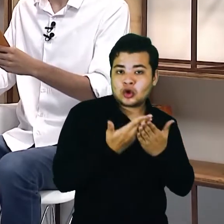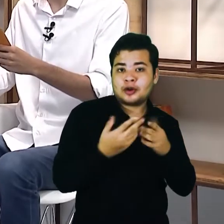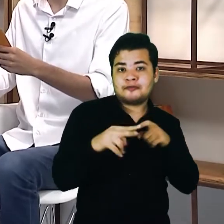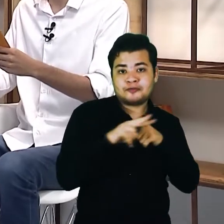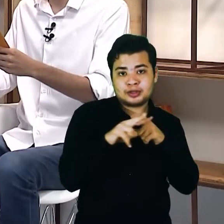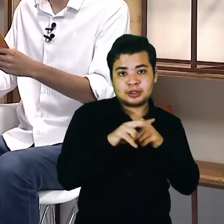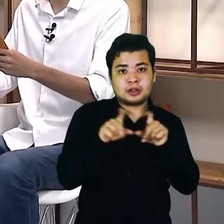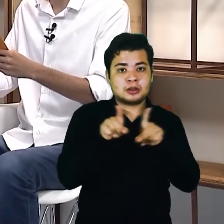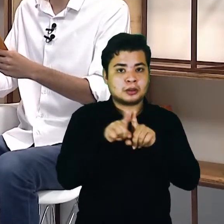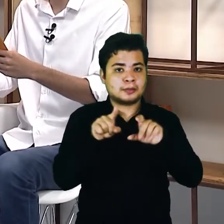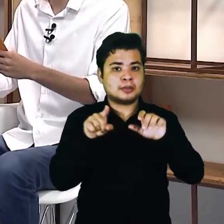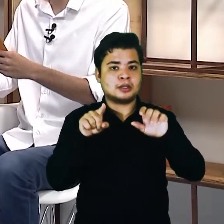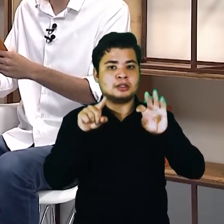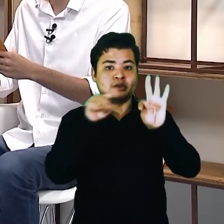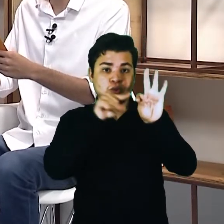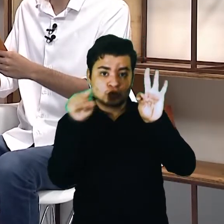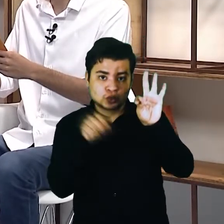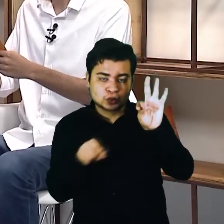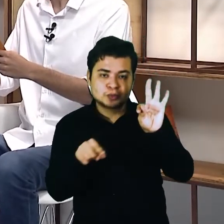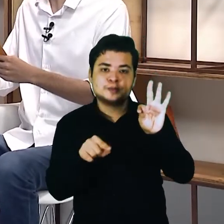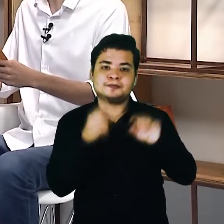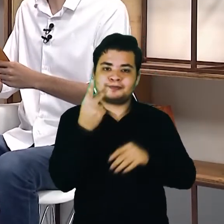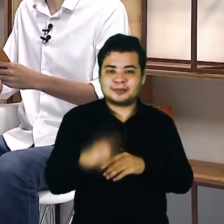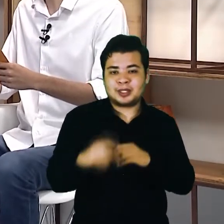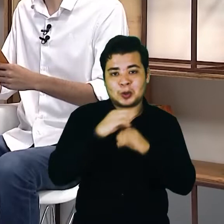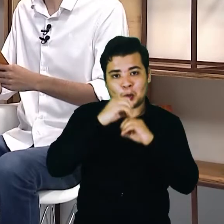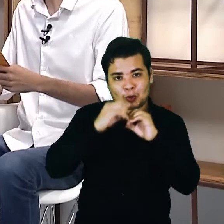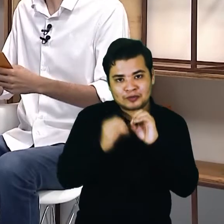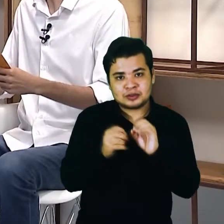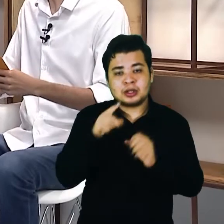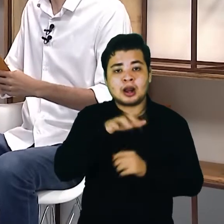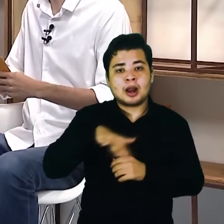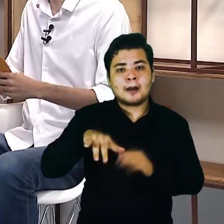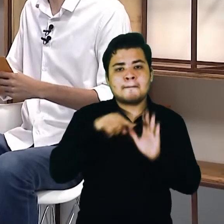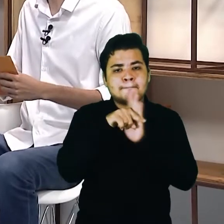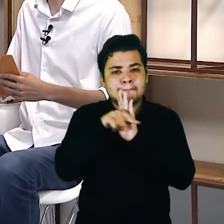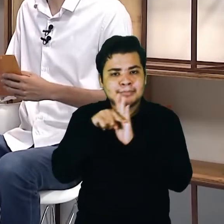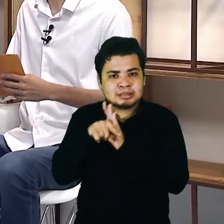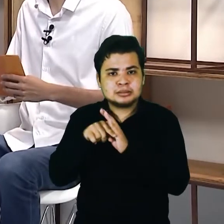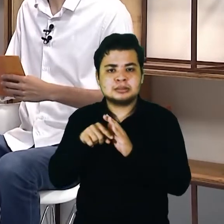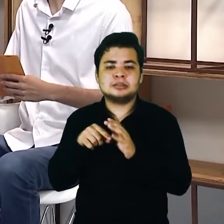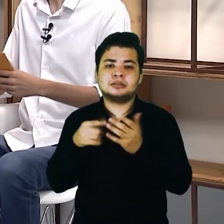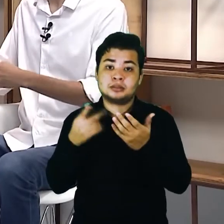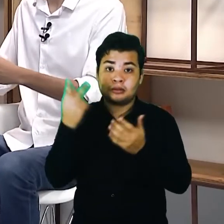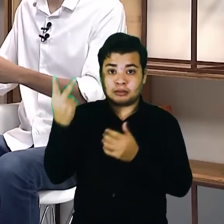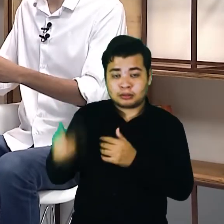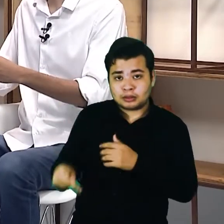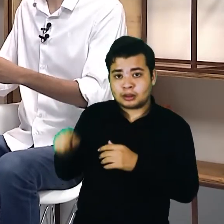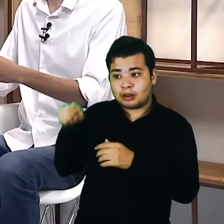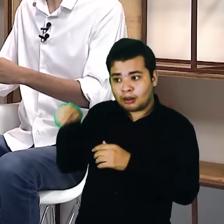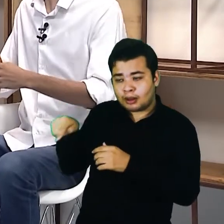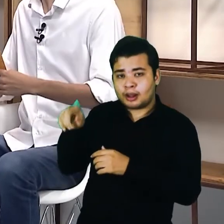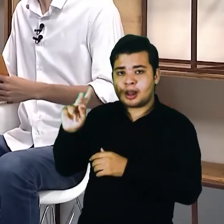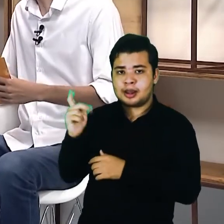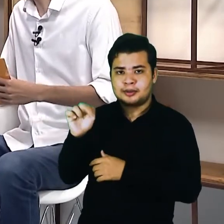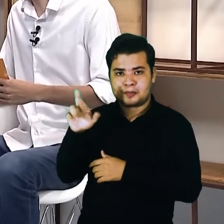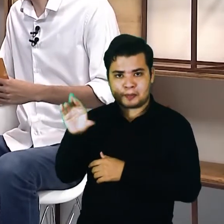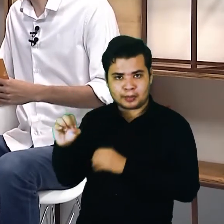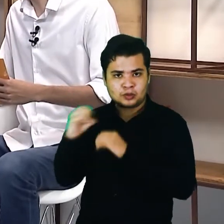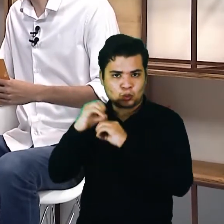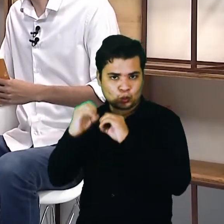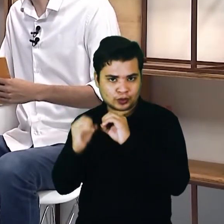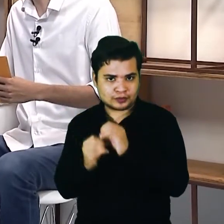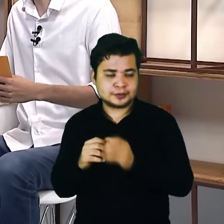UFG, que desenvolve projetos de pesquisa e extensão no herbário da UFG. Professora Ana, seja